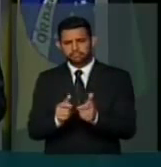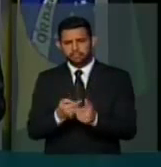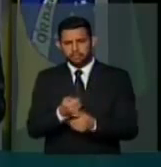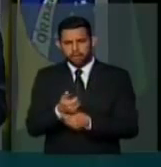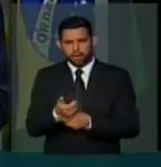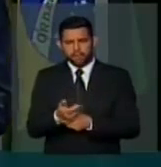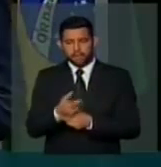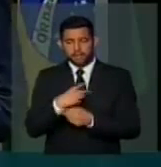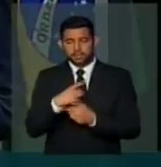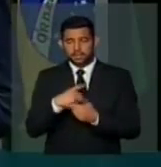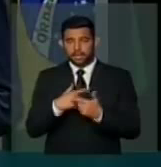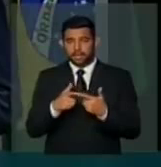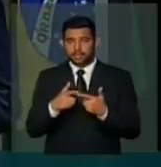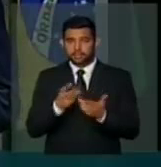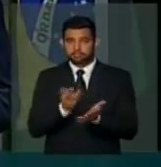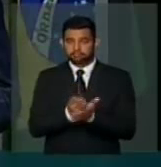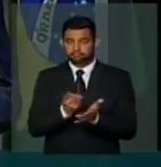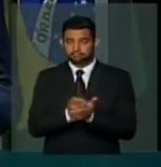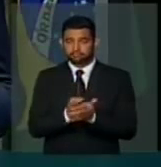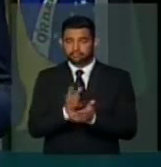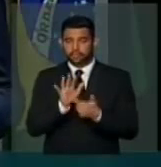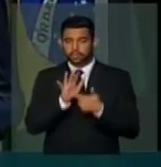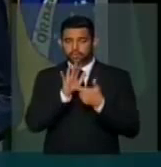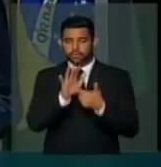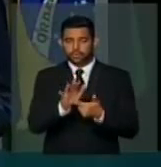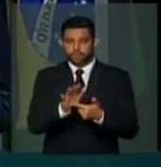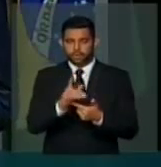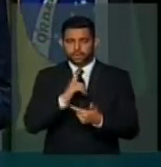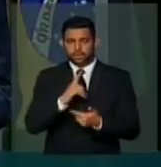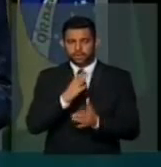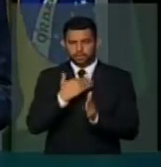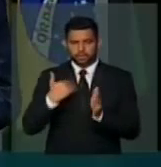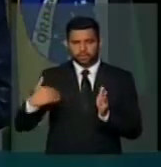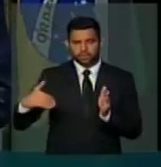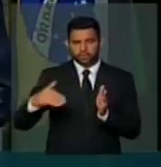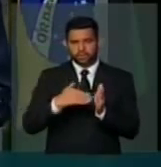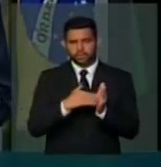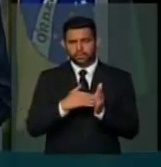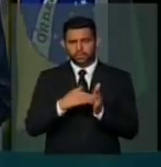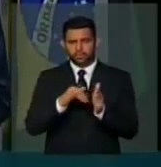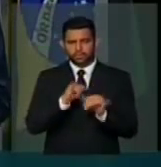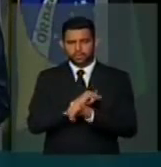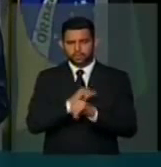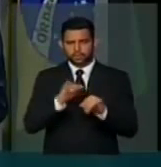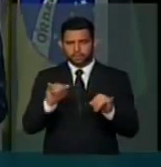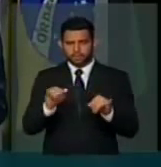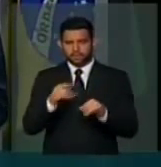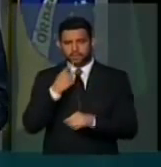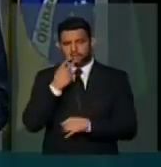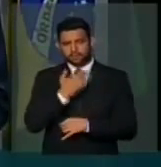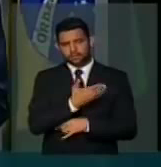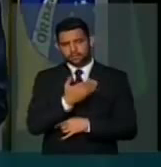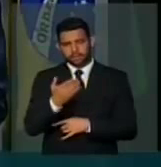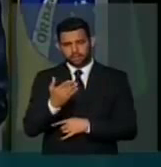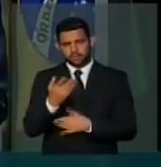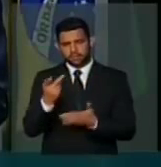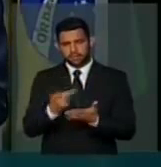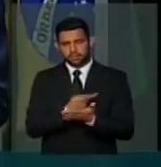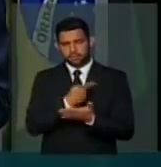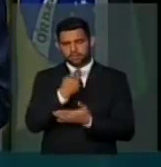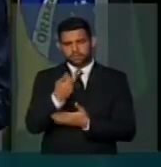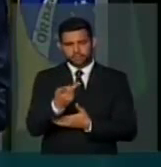que esta beligerância também marcou, e tenho todo um pronunciamento a respeito dos